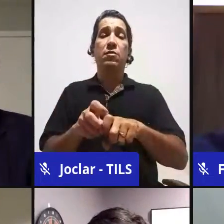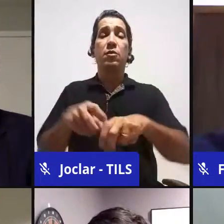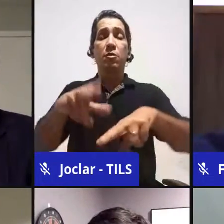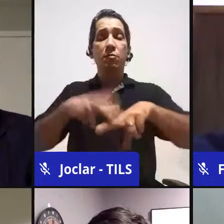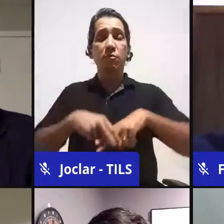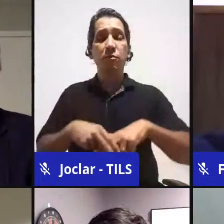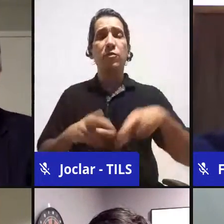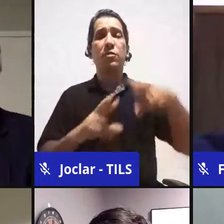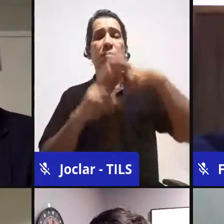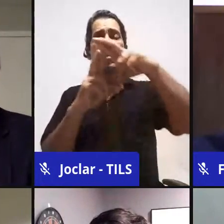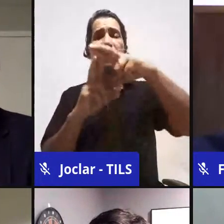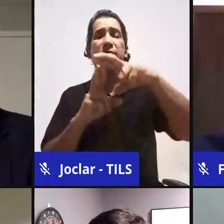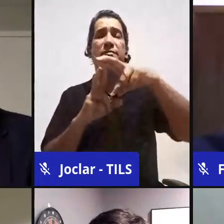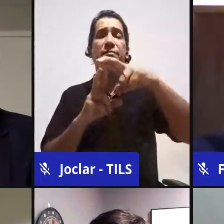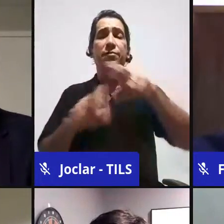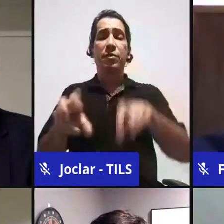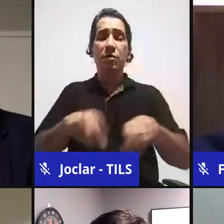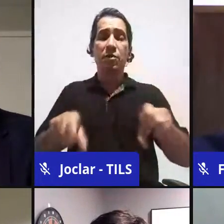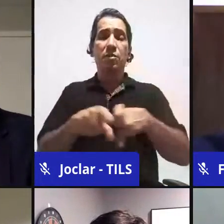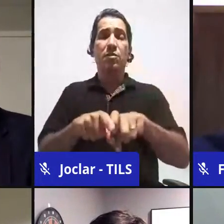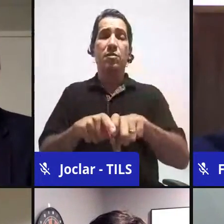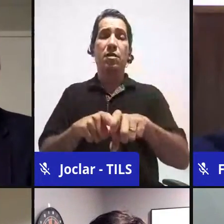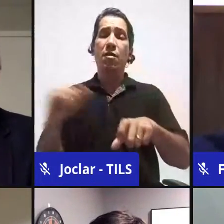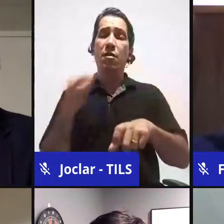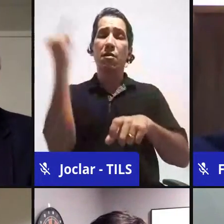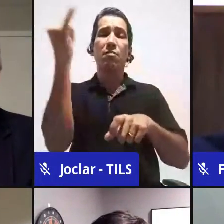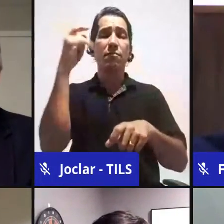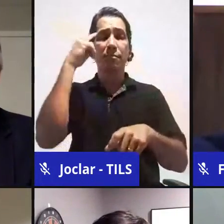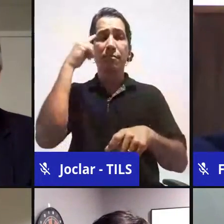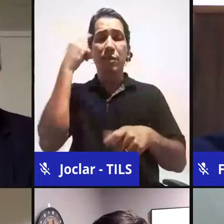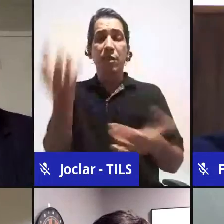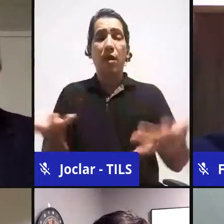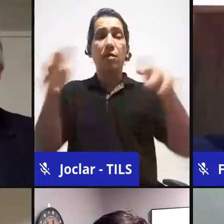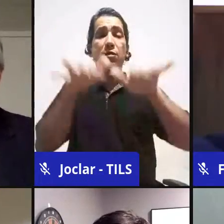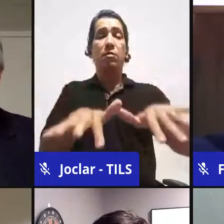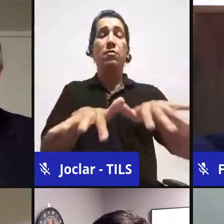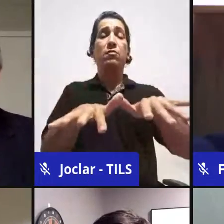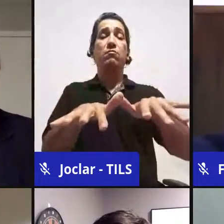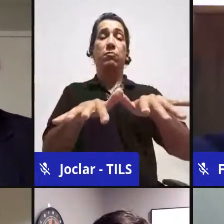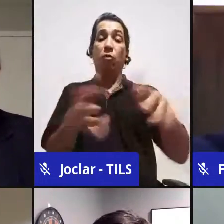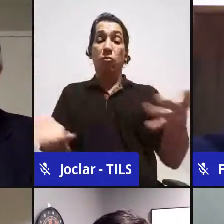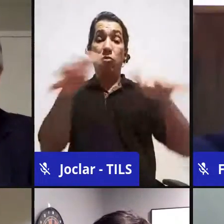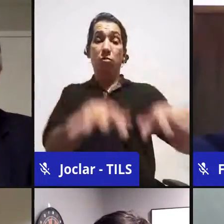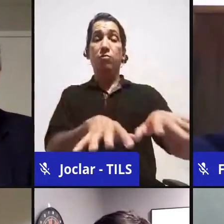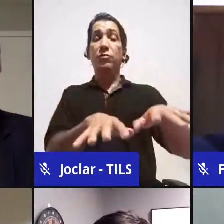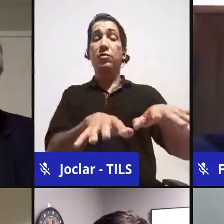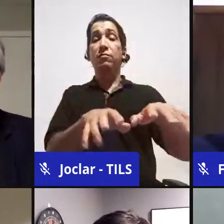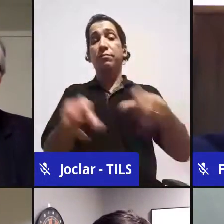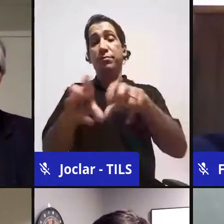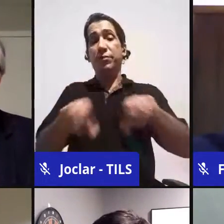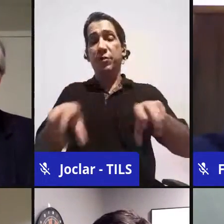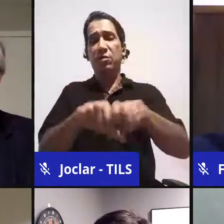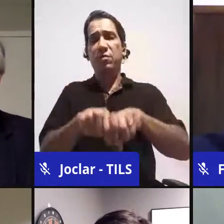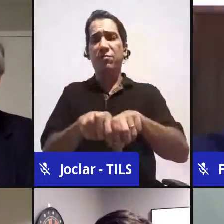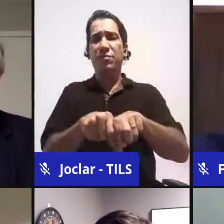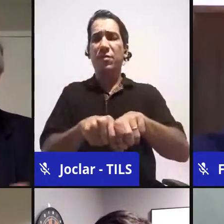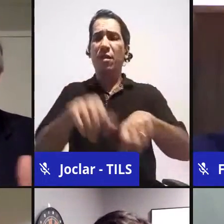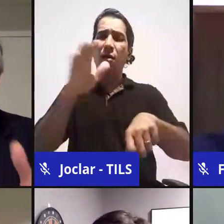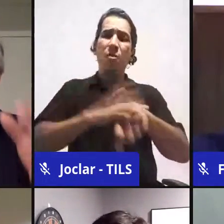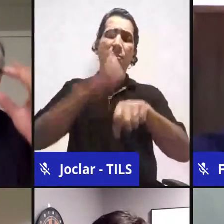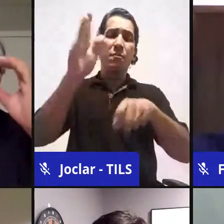inclusão digital, porque a inclusão digital é a que vai permitir a maior inclusão social da sociedade